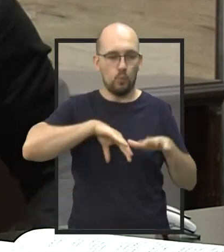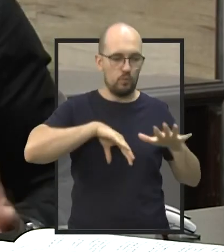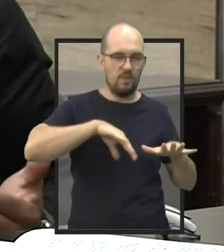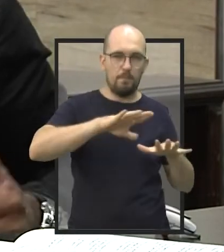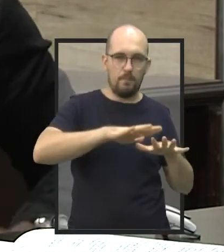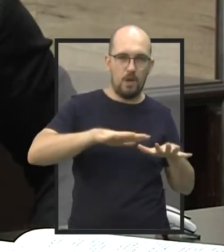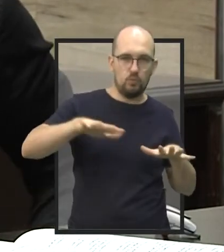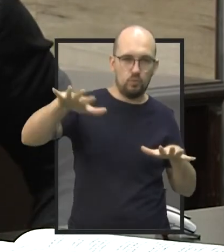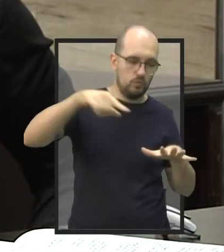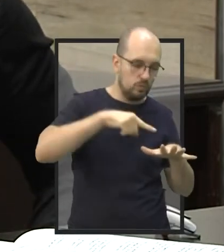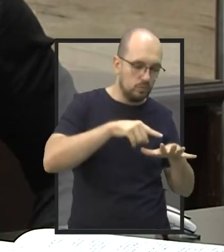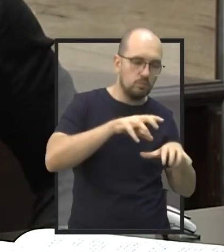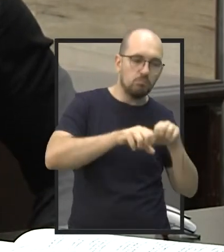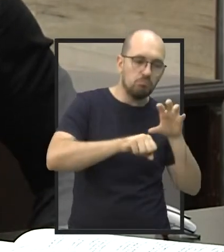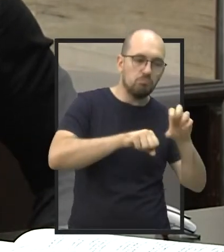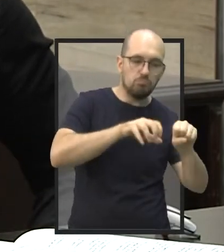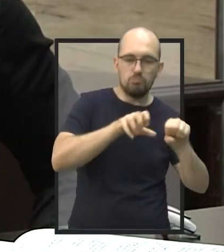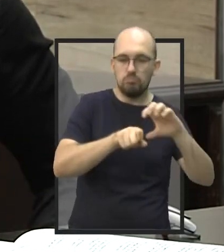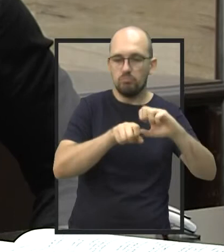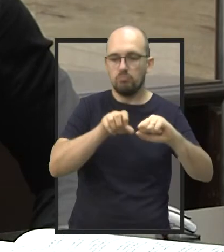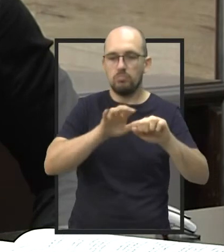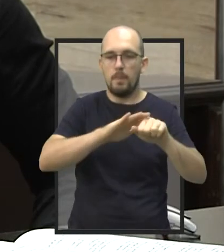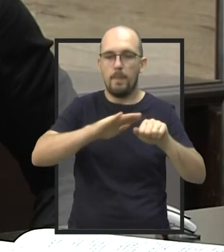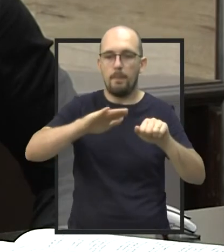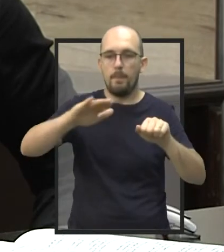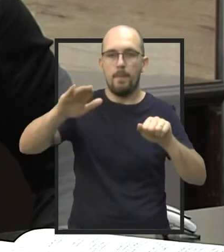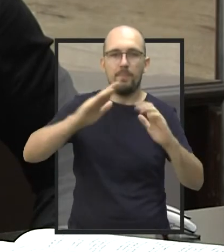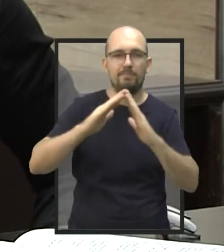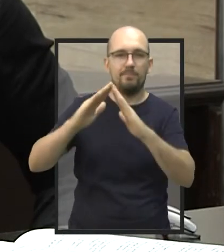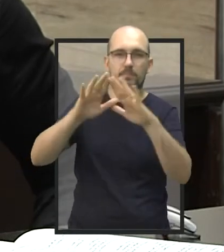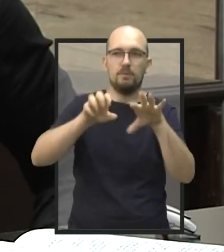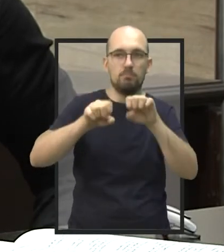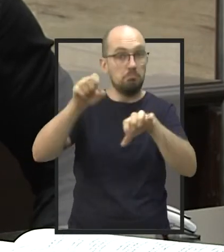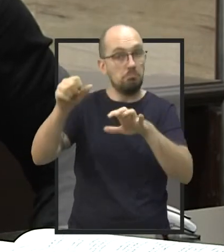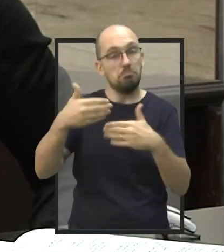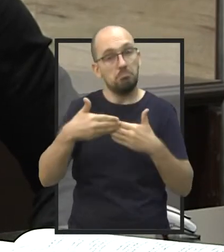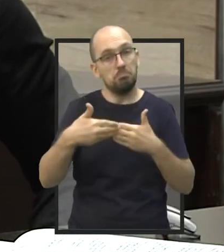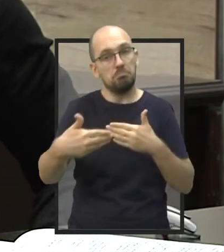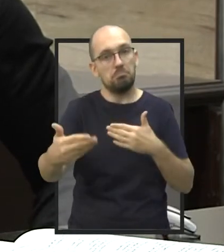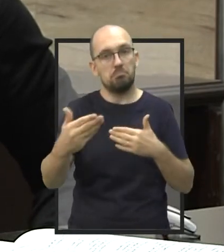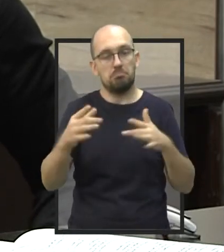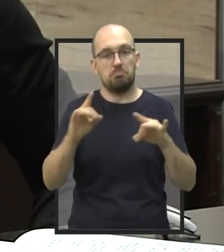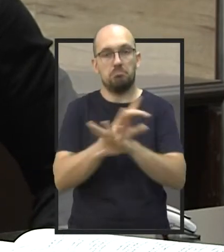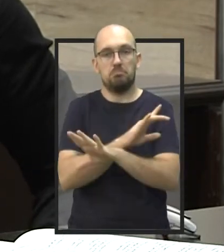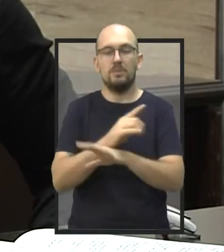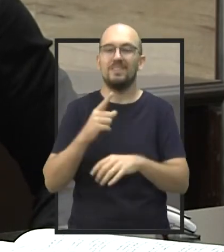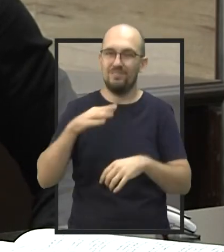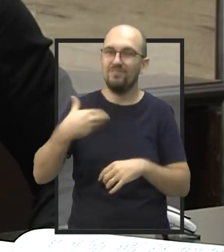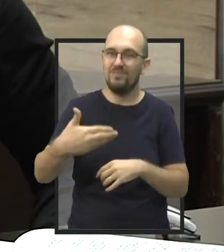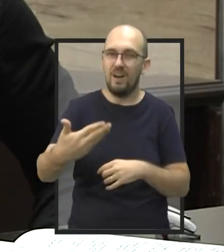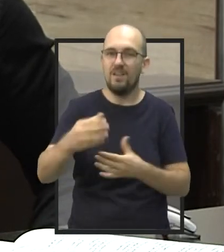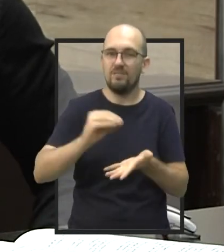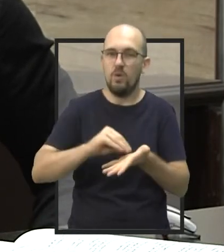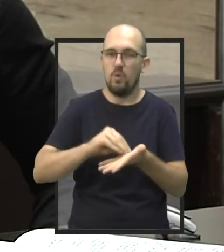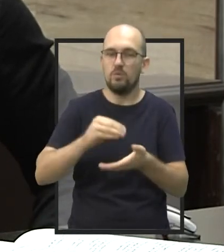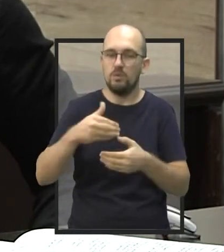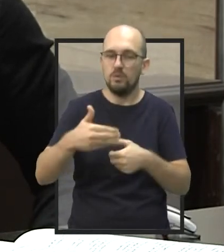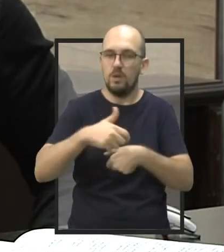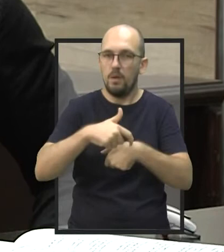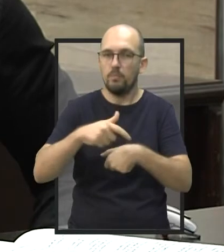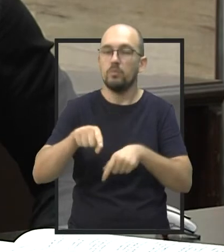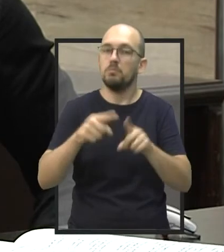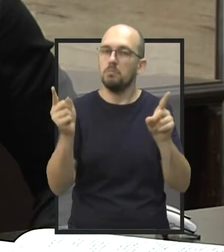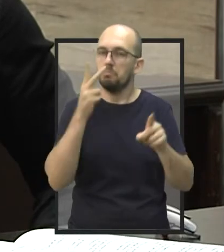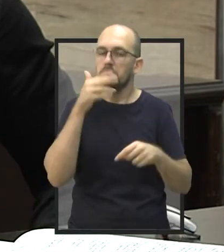subindo, né? Está vindo. Então assim, está sendo de grande avalia, vai ter um tempo ainda, mas eu acho que vai